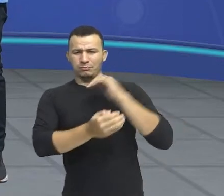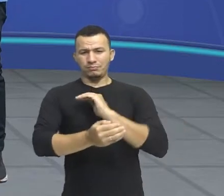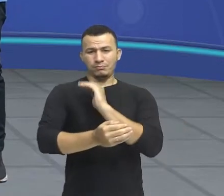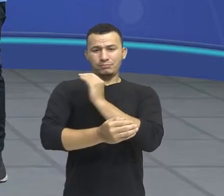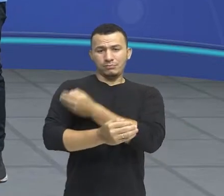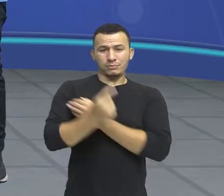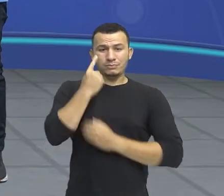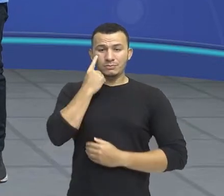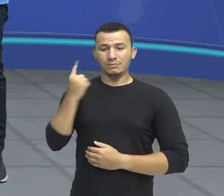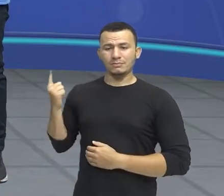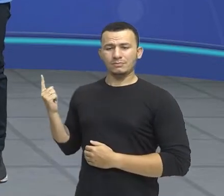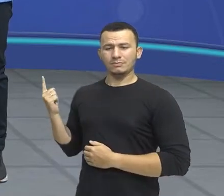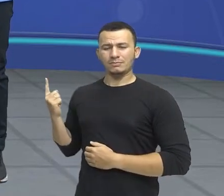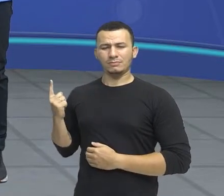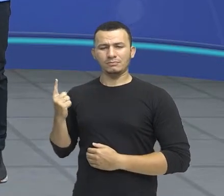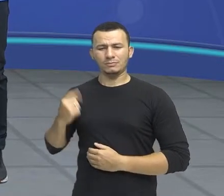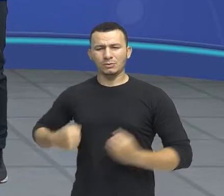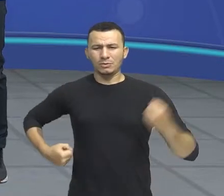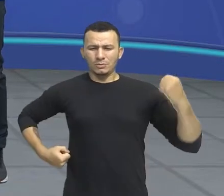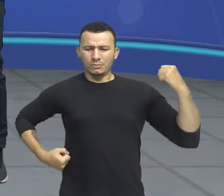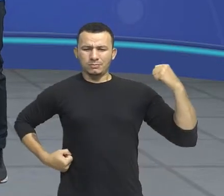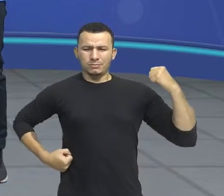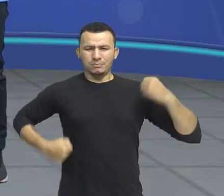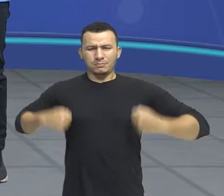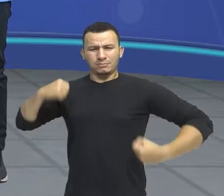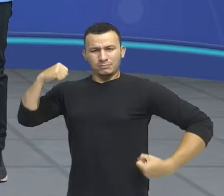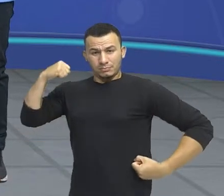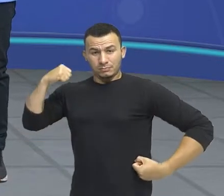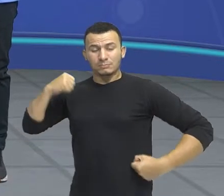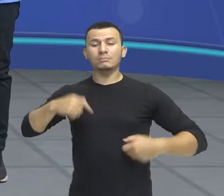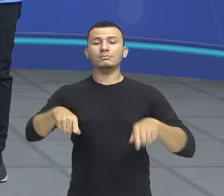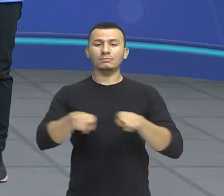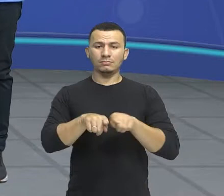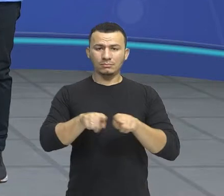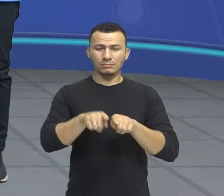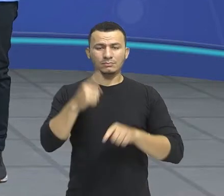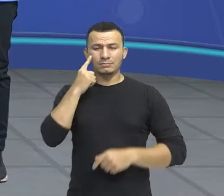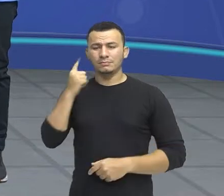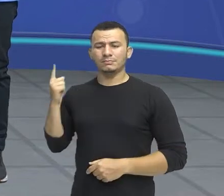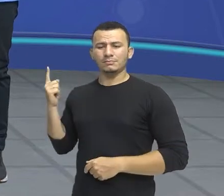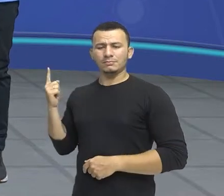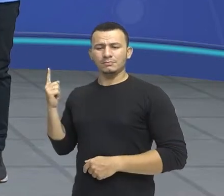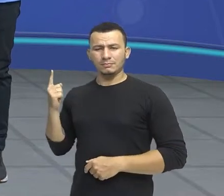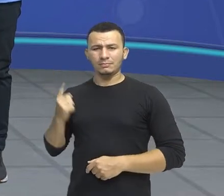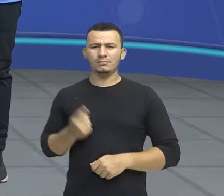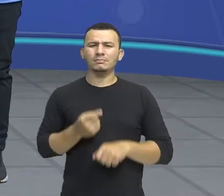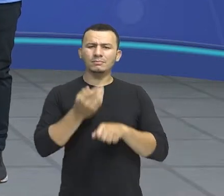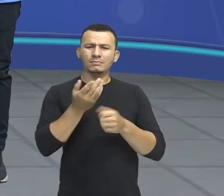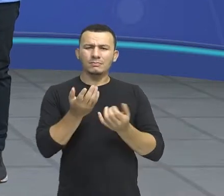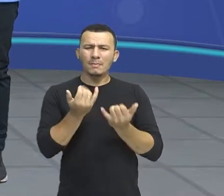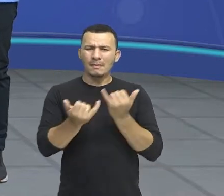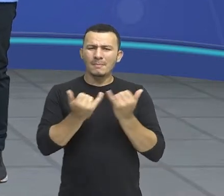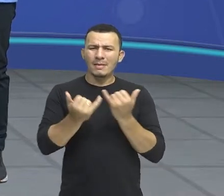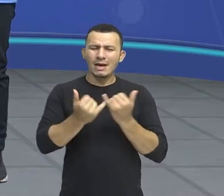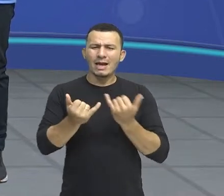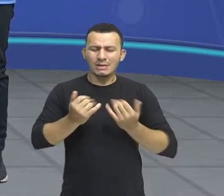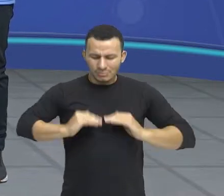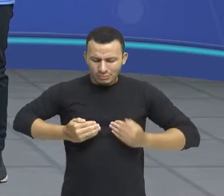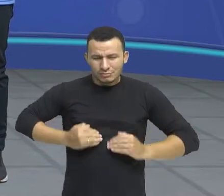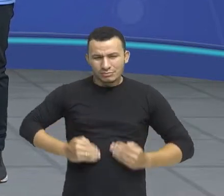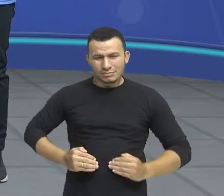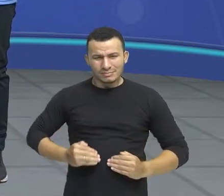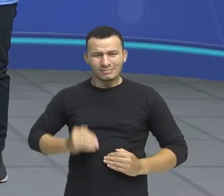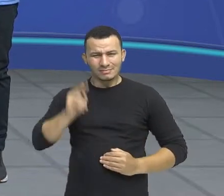fisiculturista, aí, então aqui temos o estilo fisiculturista, né? Muito próximo ali do estilo sarado dos homens e das